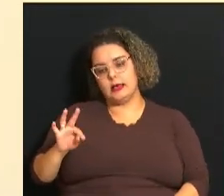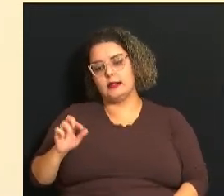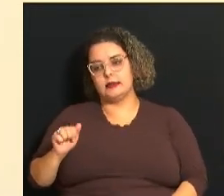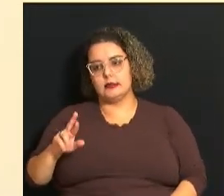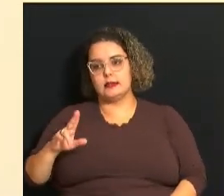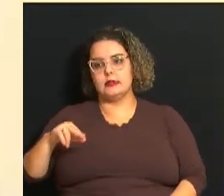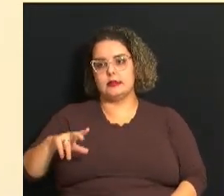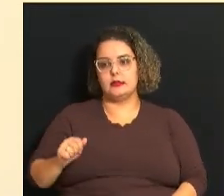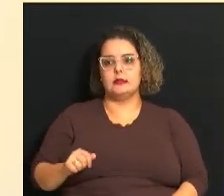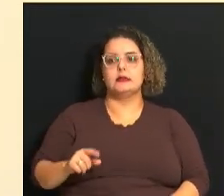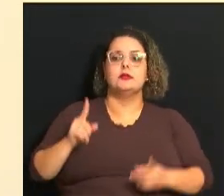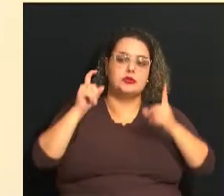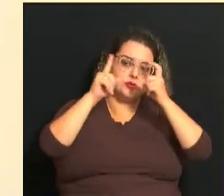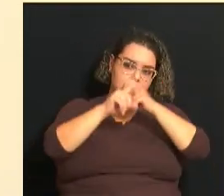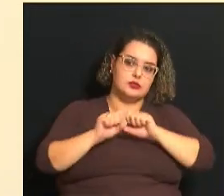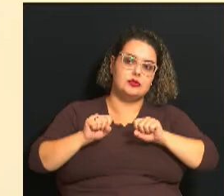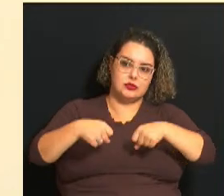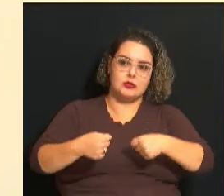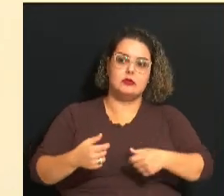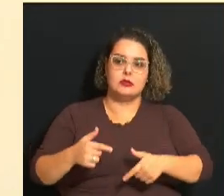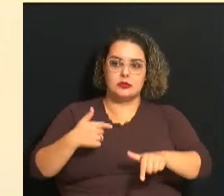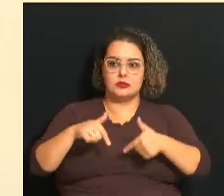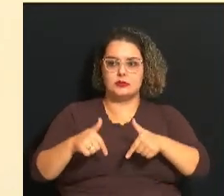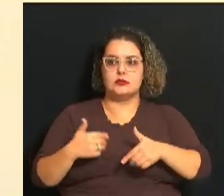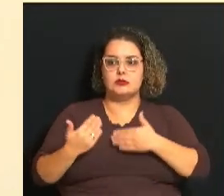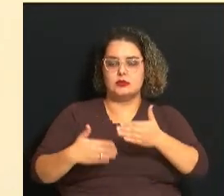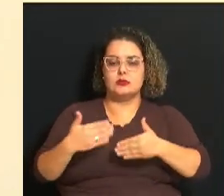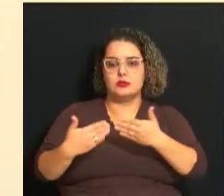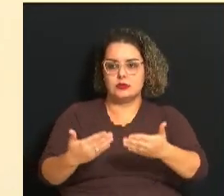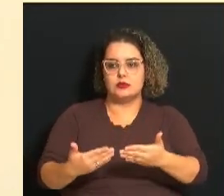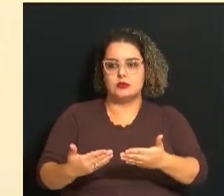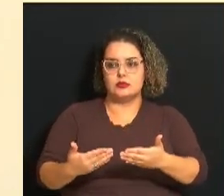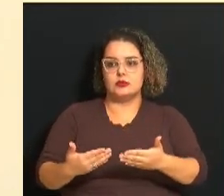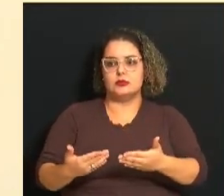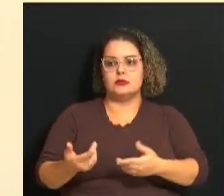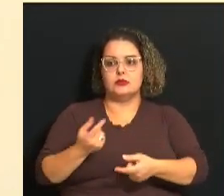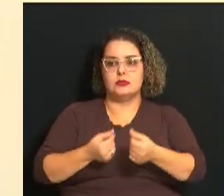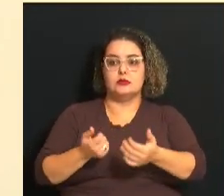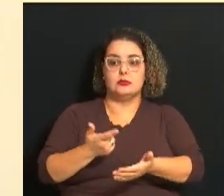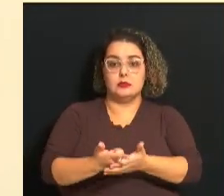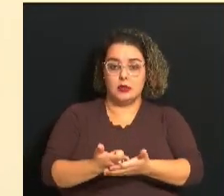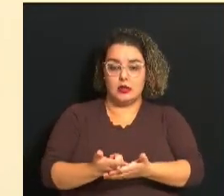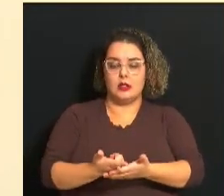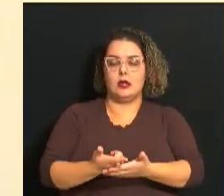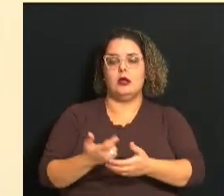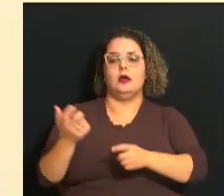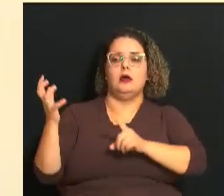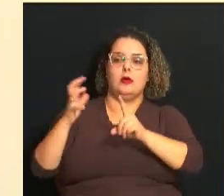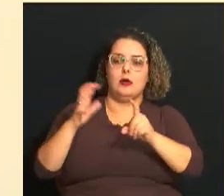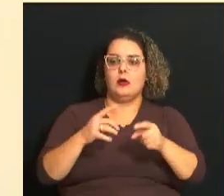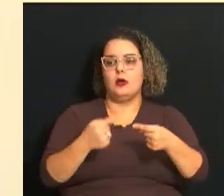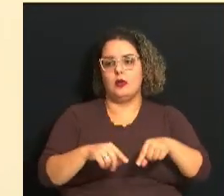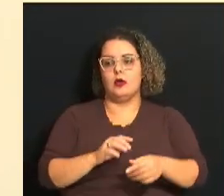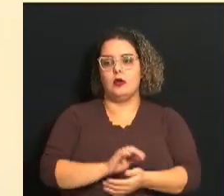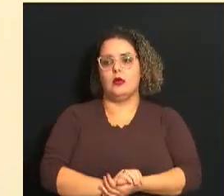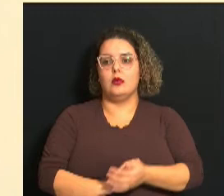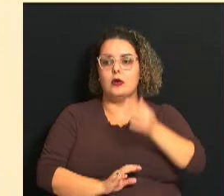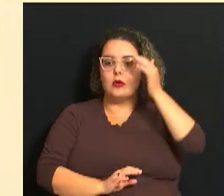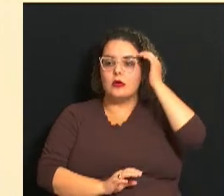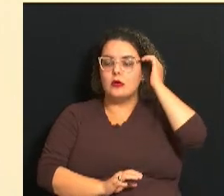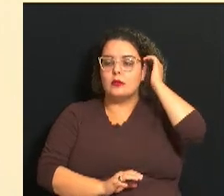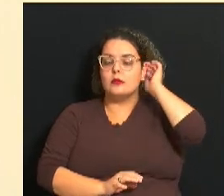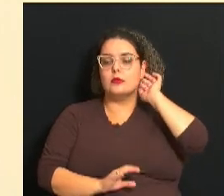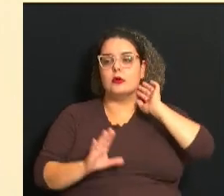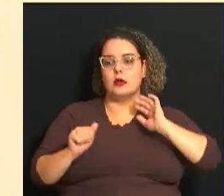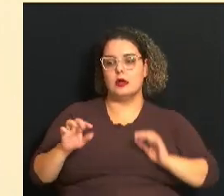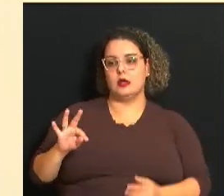que dificulta a defesa do trabalhador no processo né de indenização contra a sede e aí agora é com a